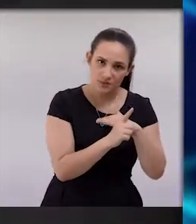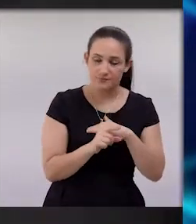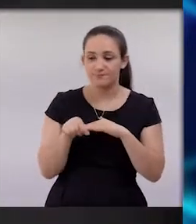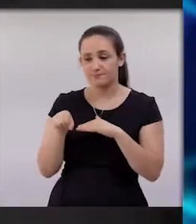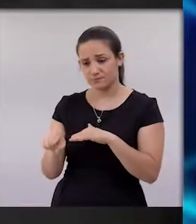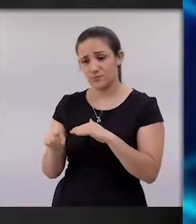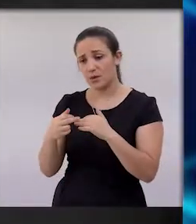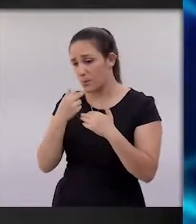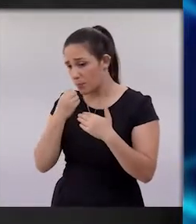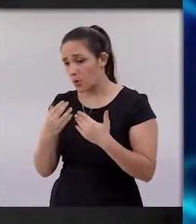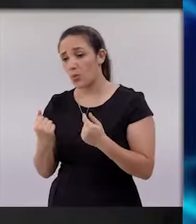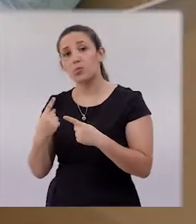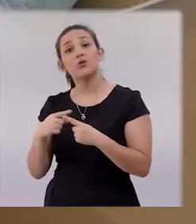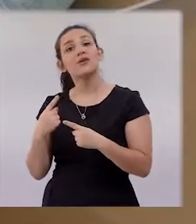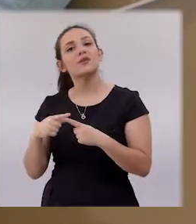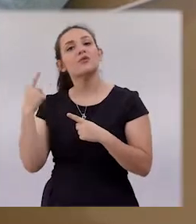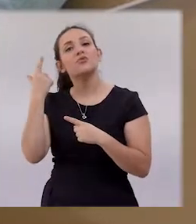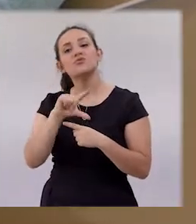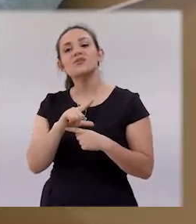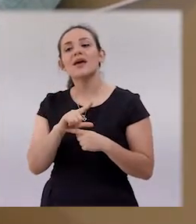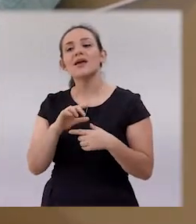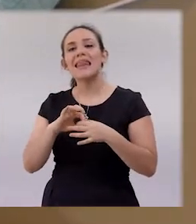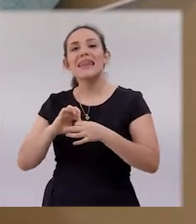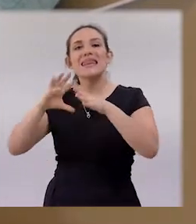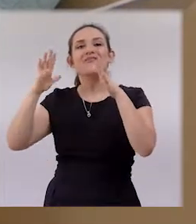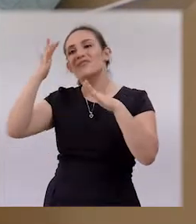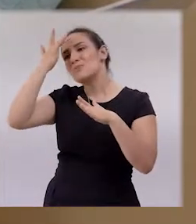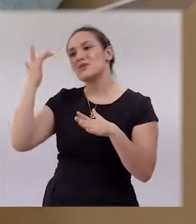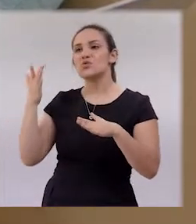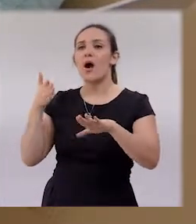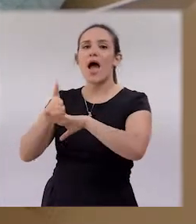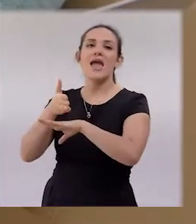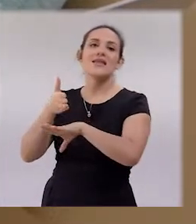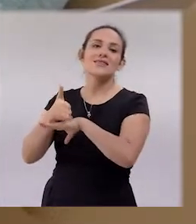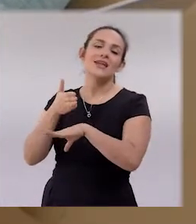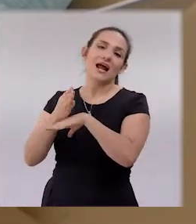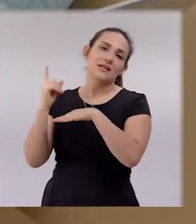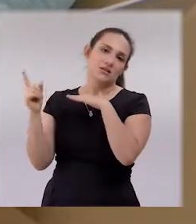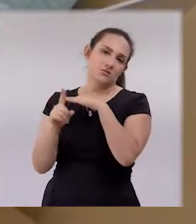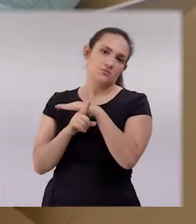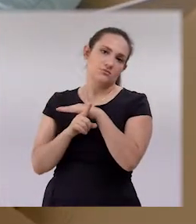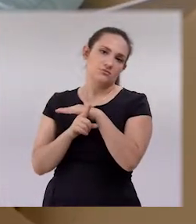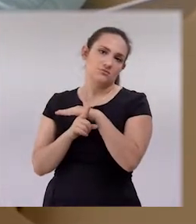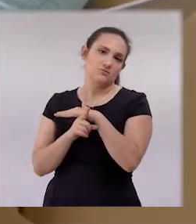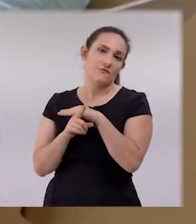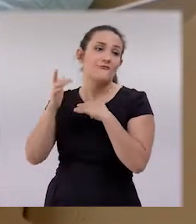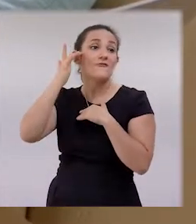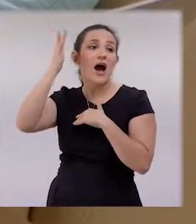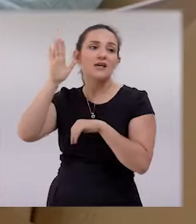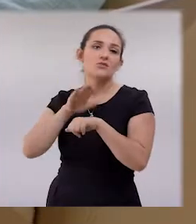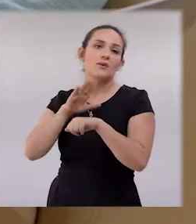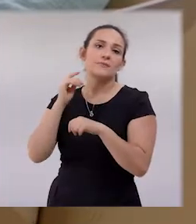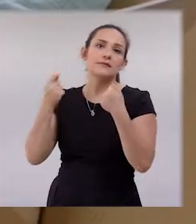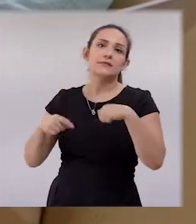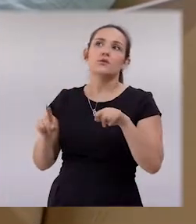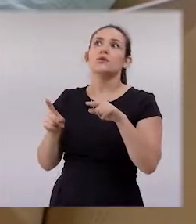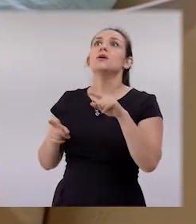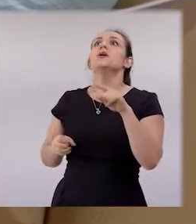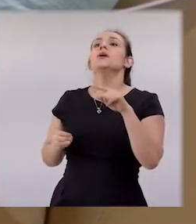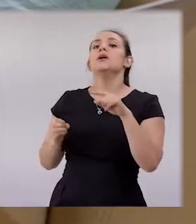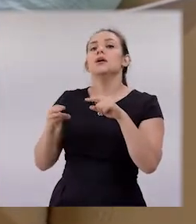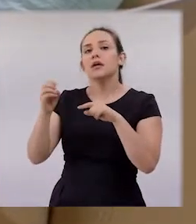básica da telemedicina, primeiro, é dar acesso, tá? Facilitar e desburocratizar o acesso à